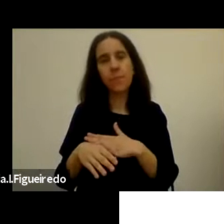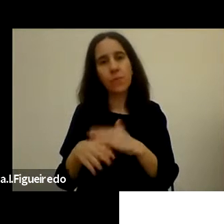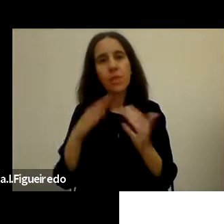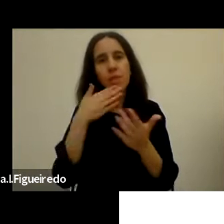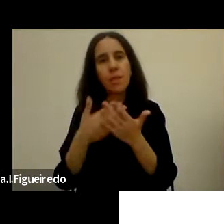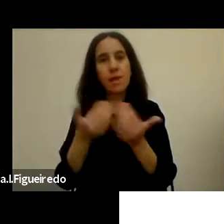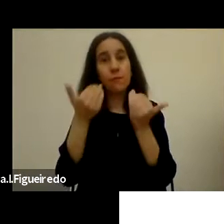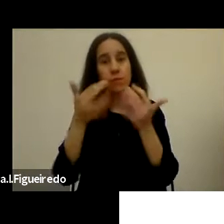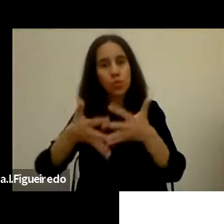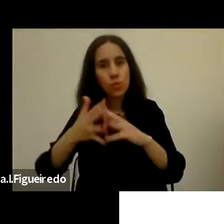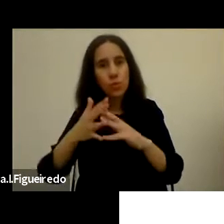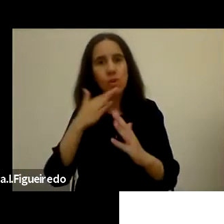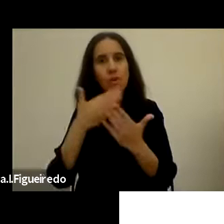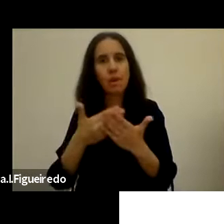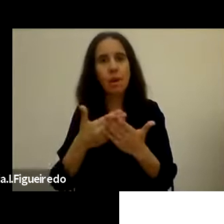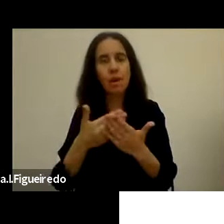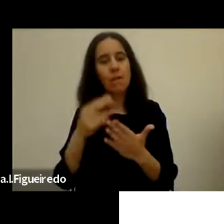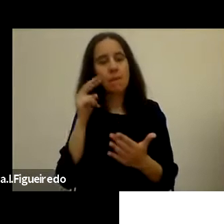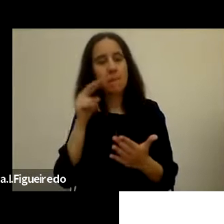a informação de forma a que fosse fácil de ler.